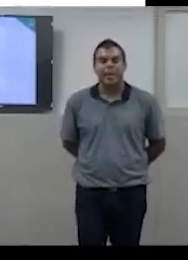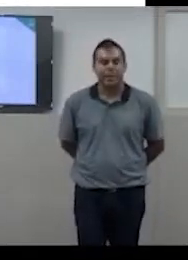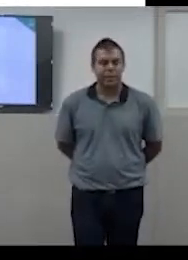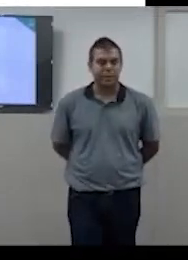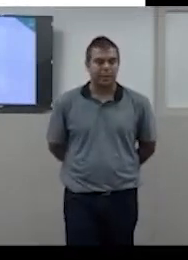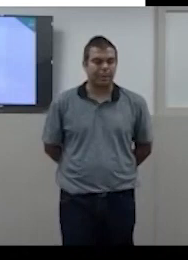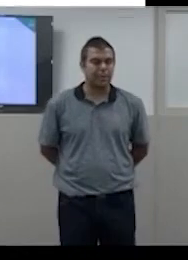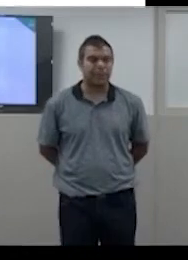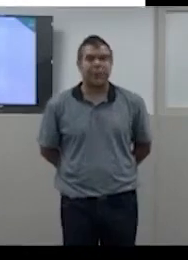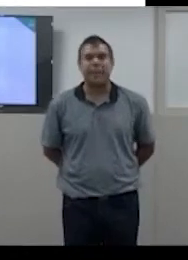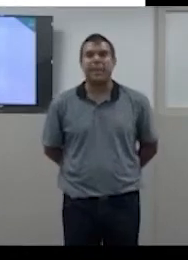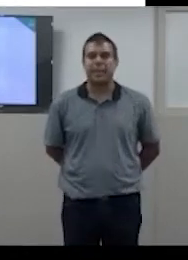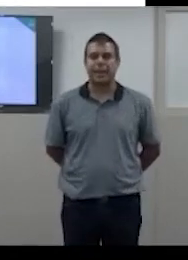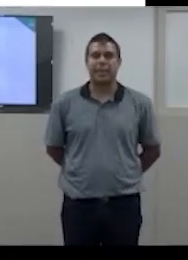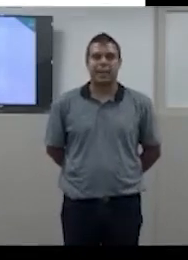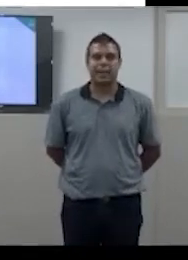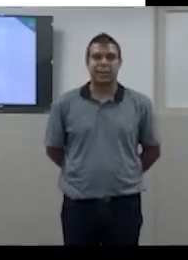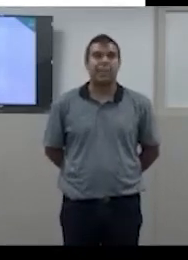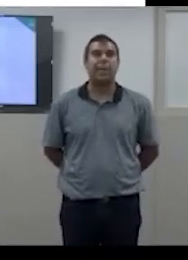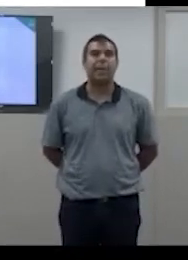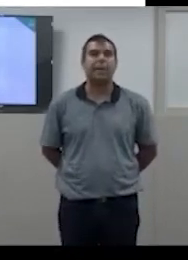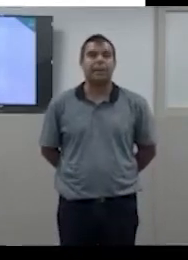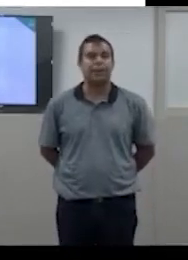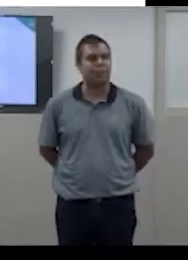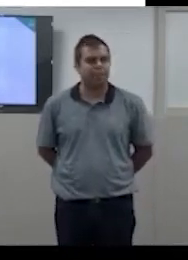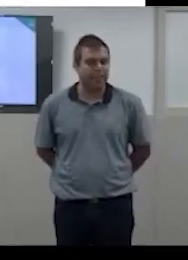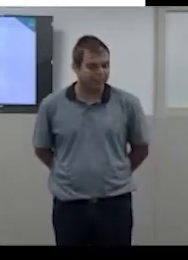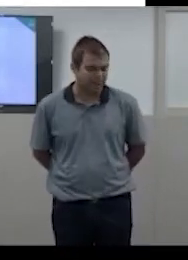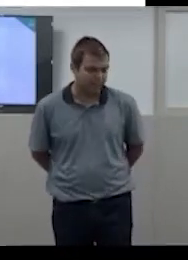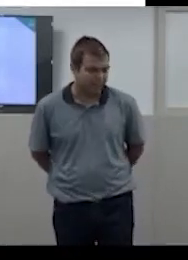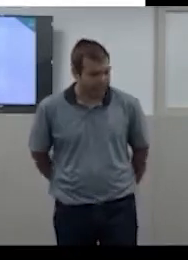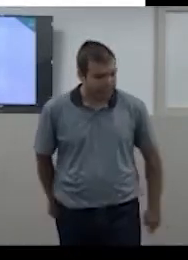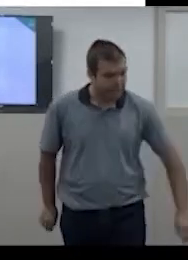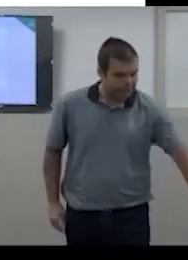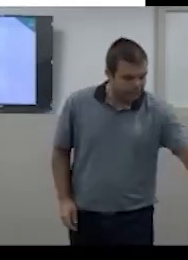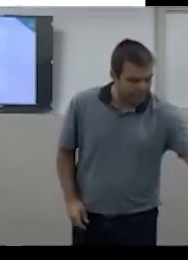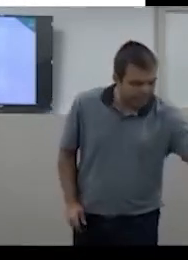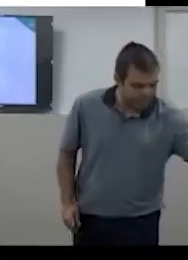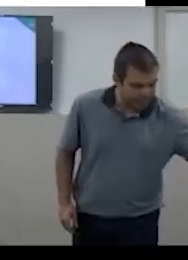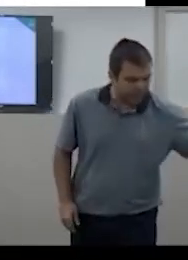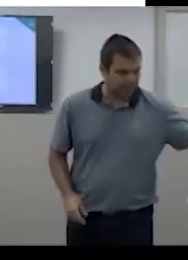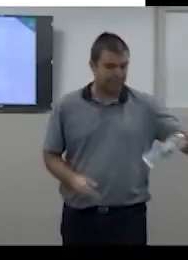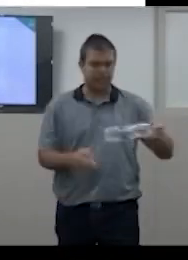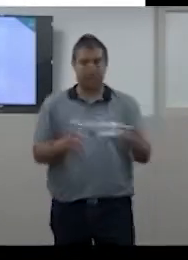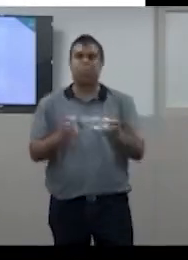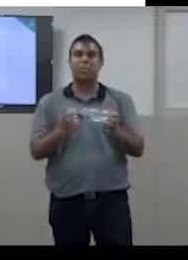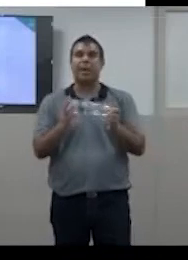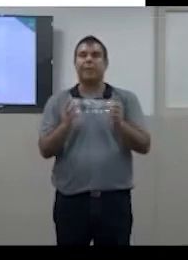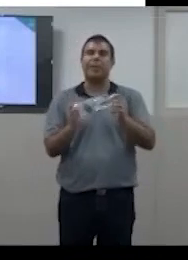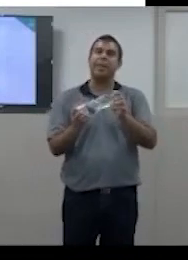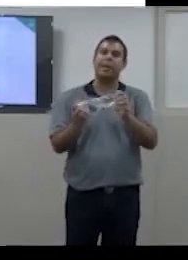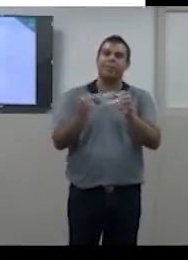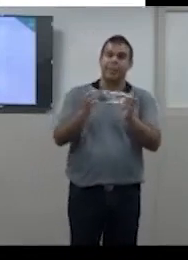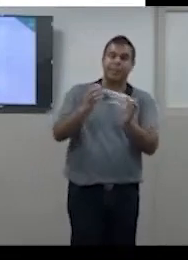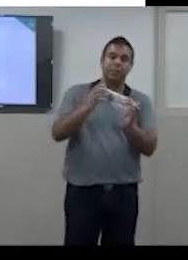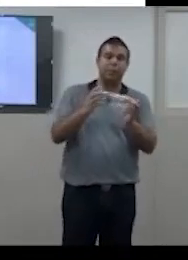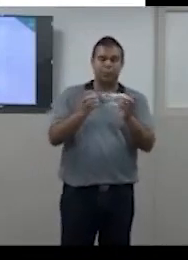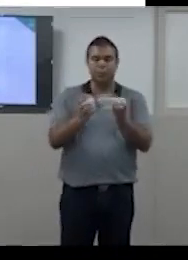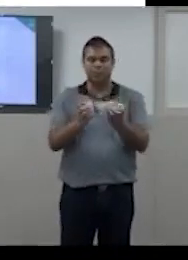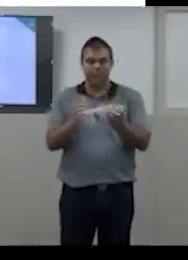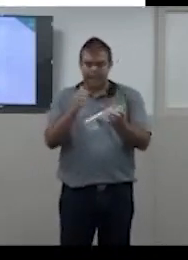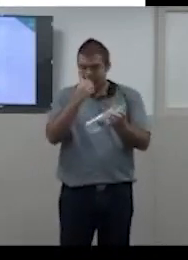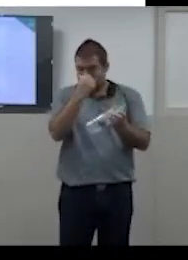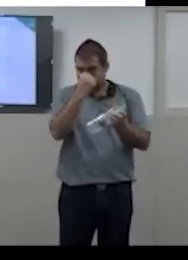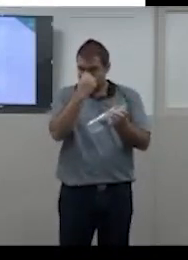produzida. Então assim, vamos entender a ideia de uma definição bem simples. Vamos imaginar aqui, eu estou com uma garrafinha de água